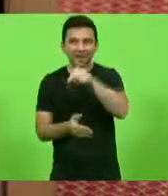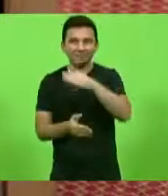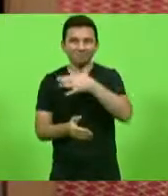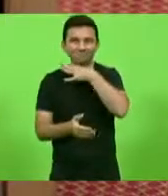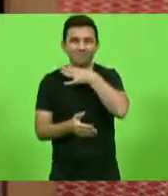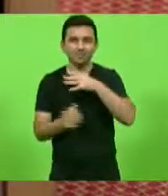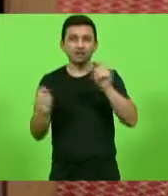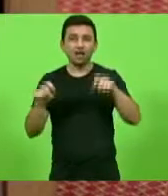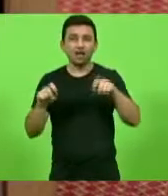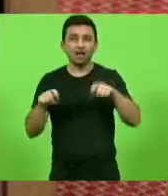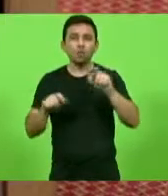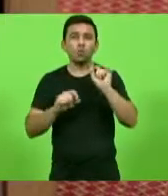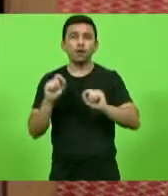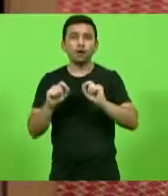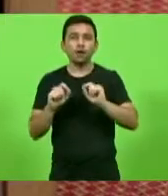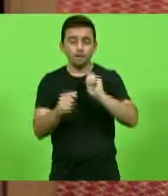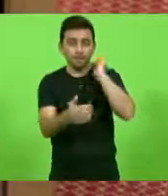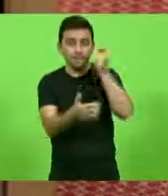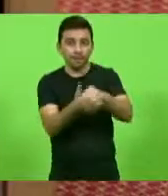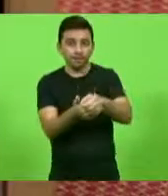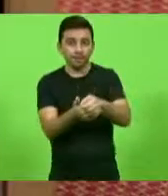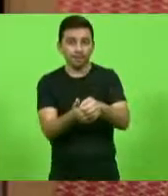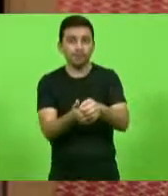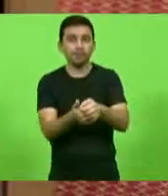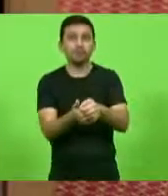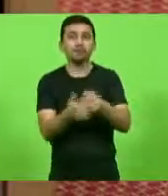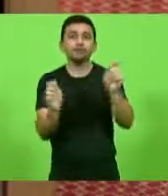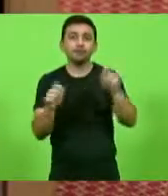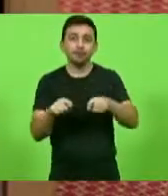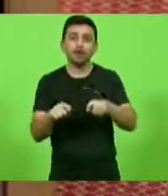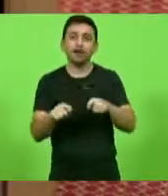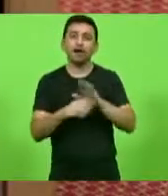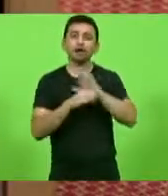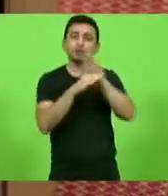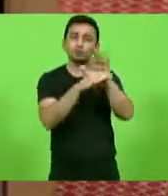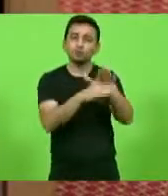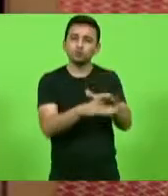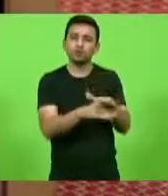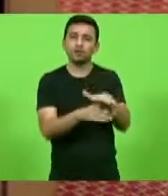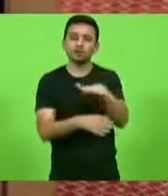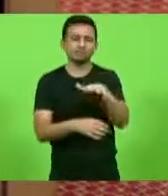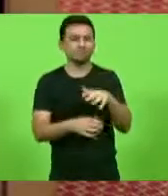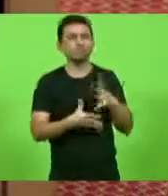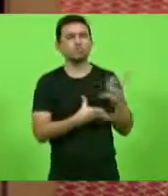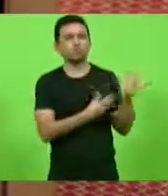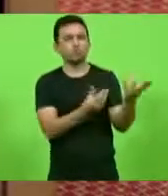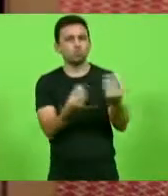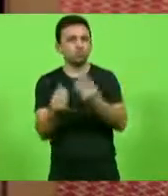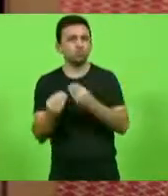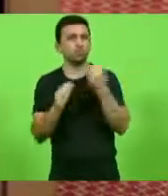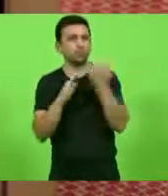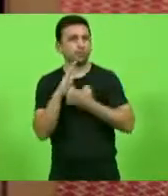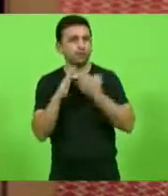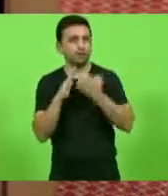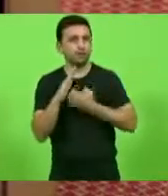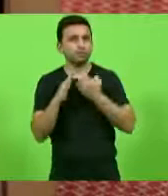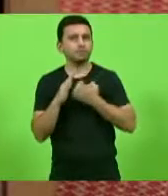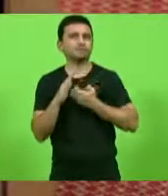ele quitava uma pendência e poderia ajudar aí muitos outros empresários